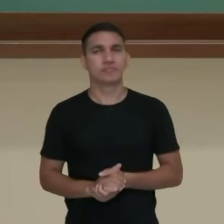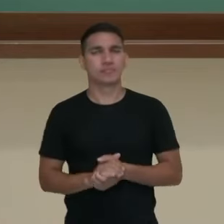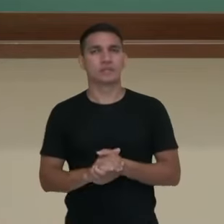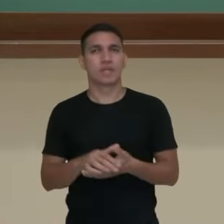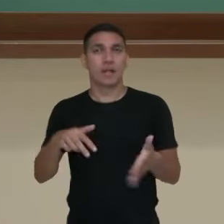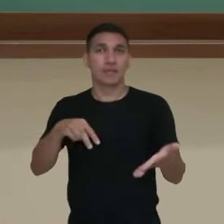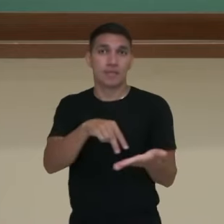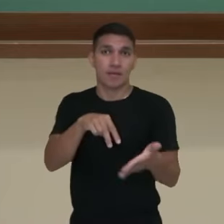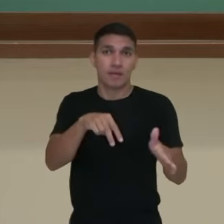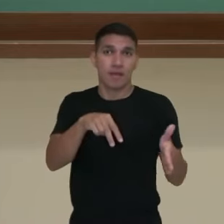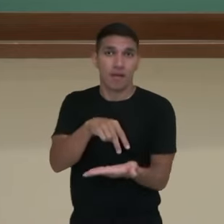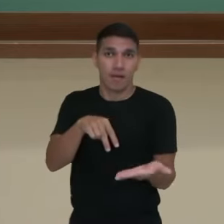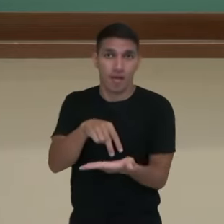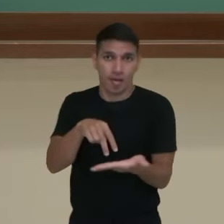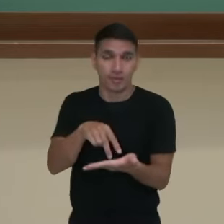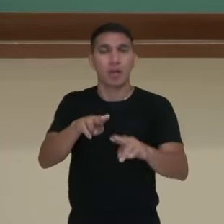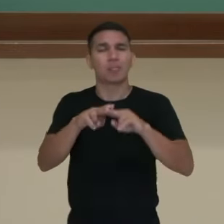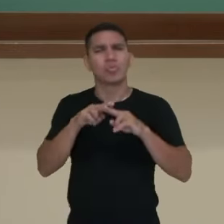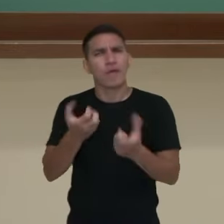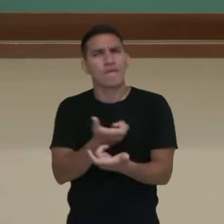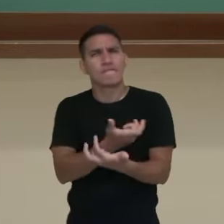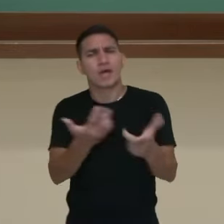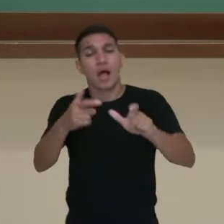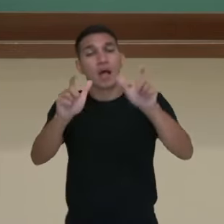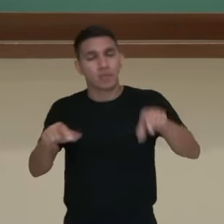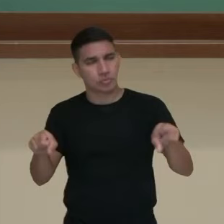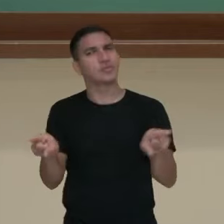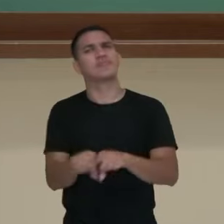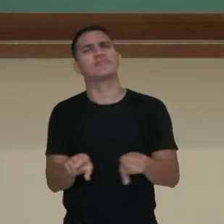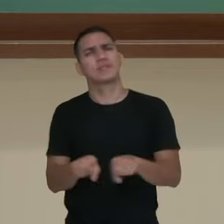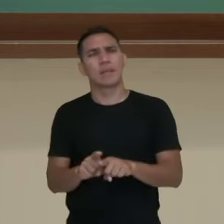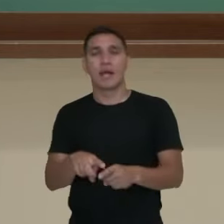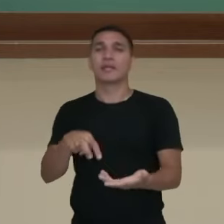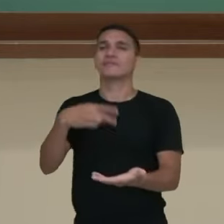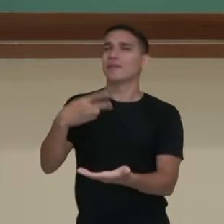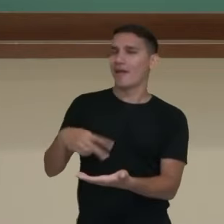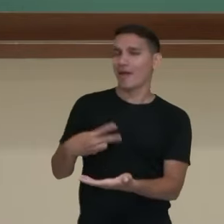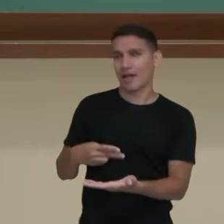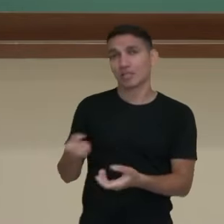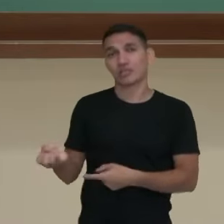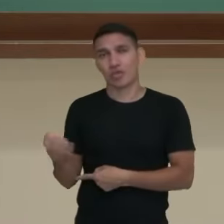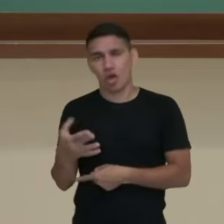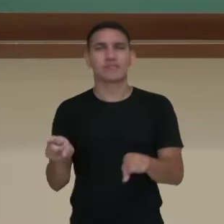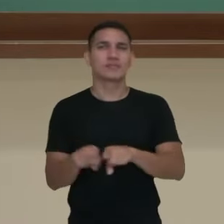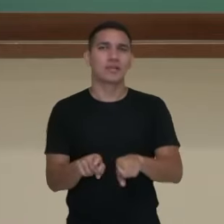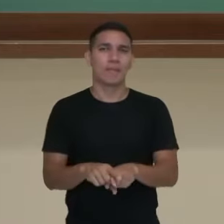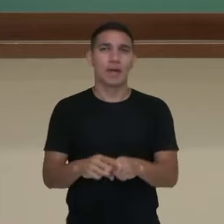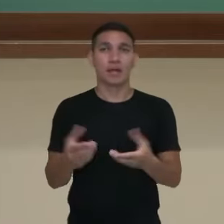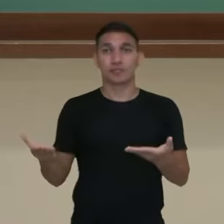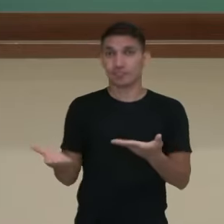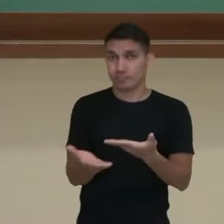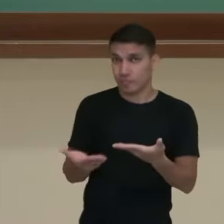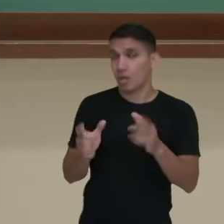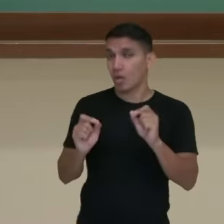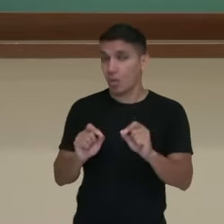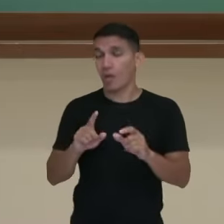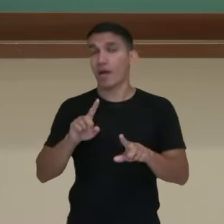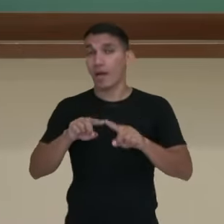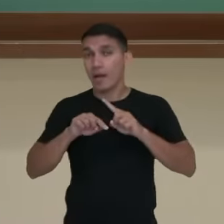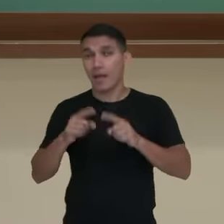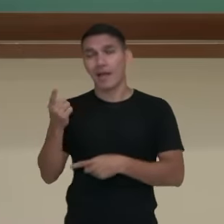bailarinos hoje, eles também dançam danças modernas e contemporâneas, Então, a dança